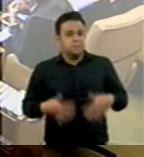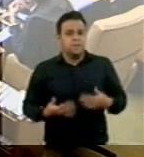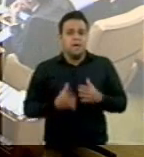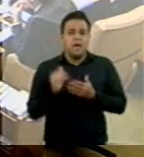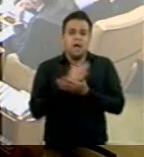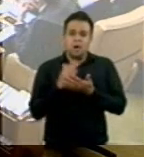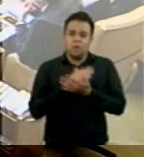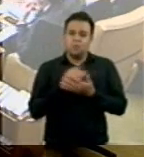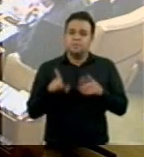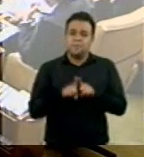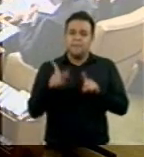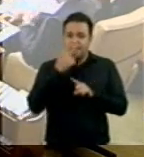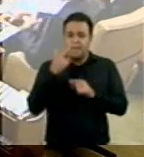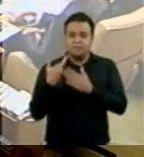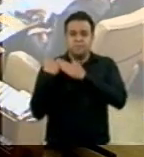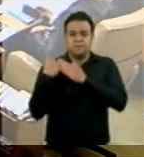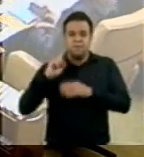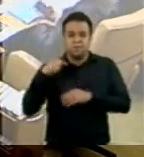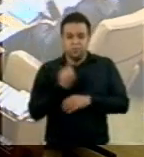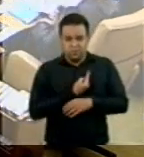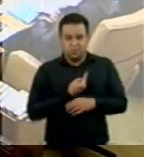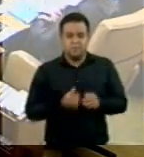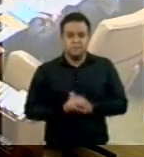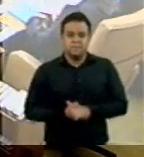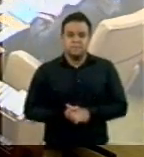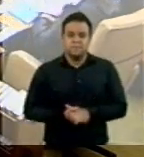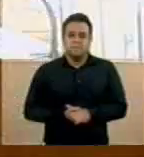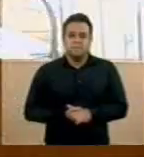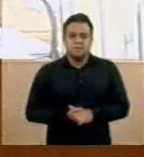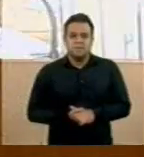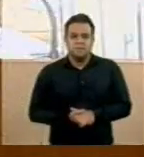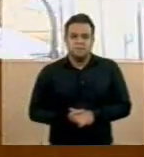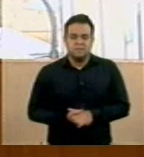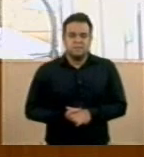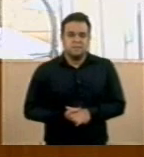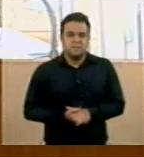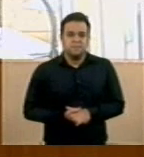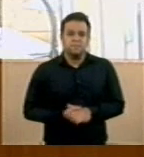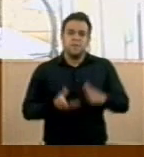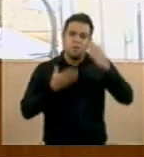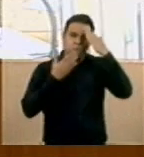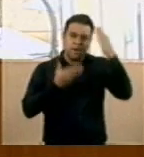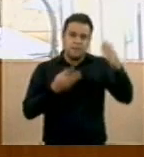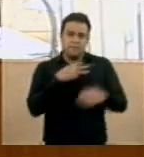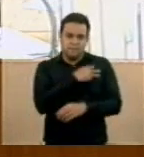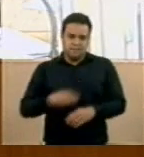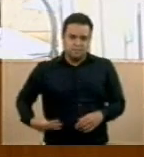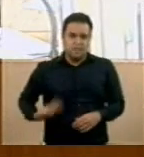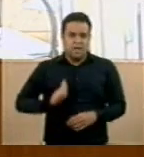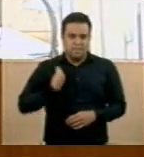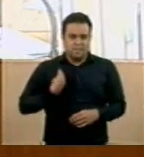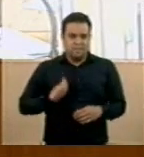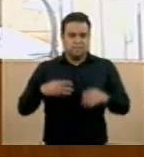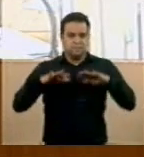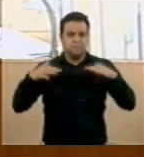recaído também sobre nossos ombros. Pois não. Senhores ministros, eu agradeço a presença de Vossas Excelências,